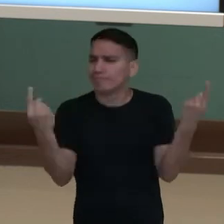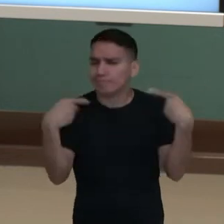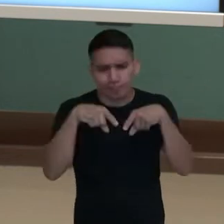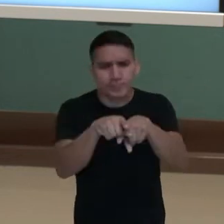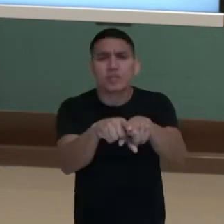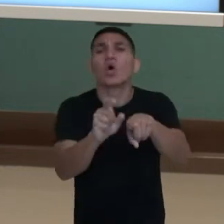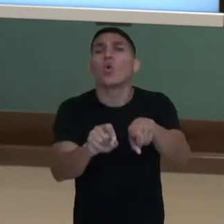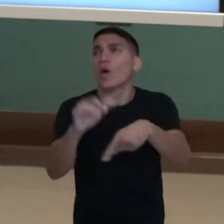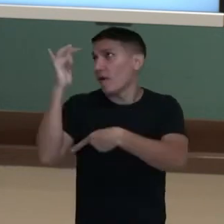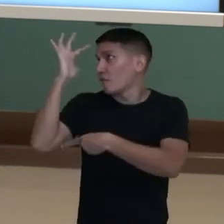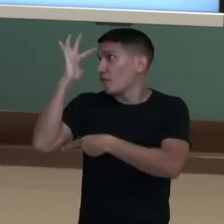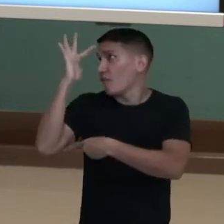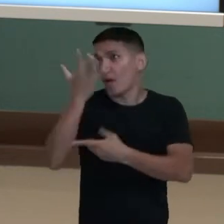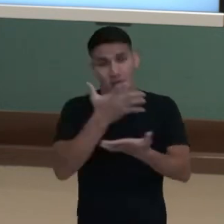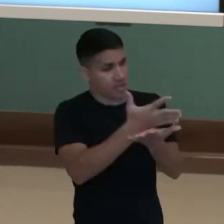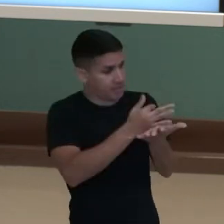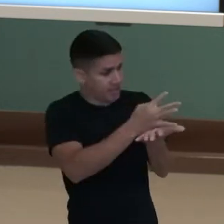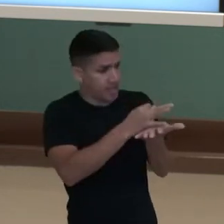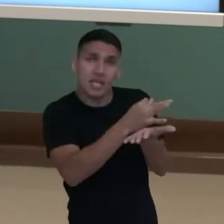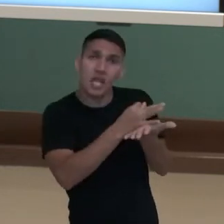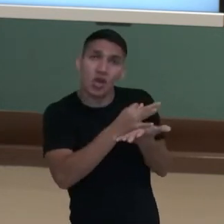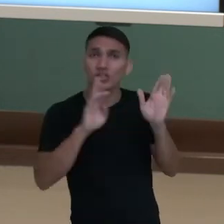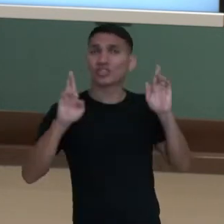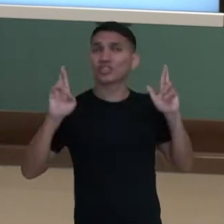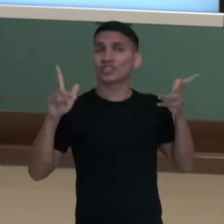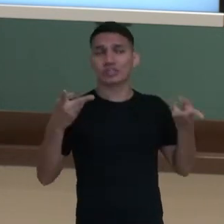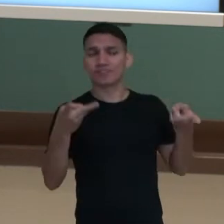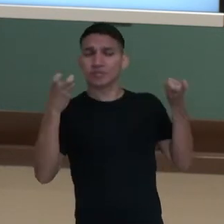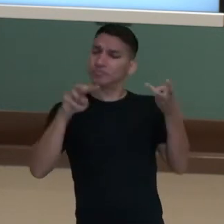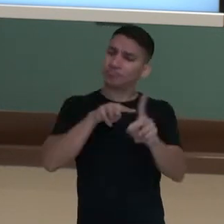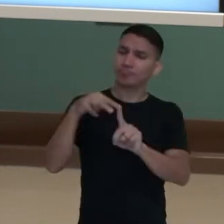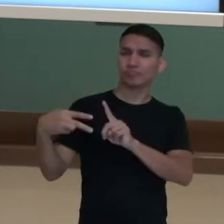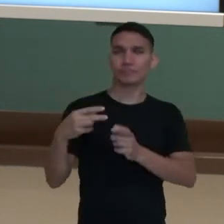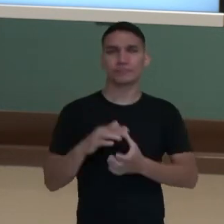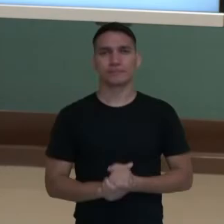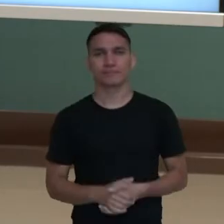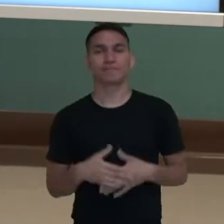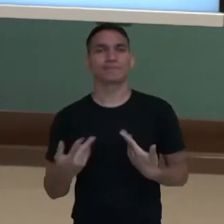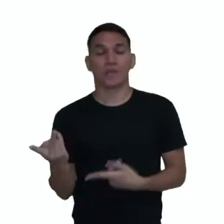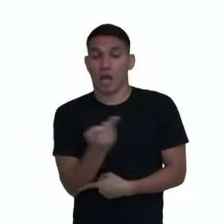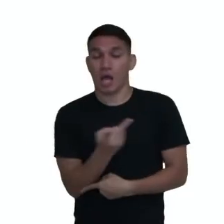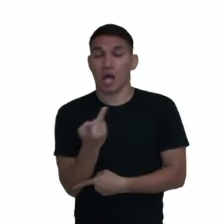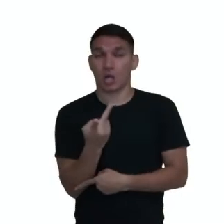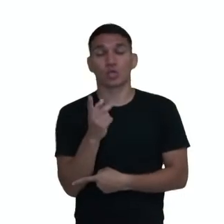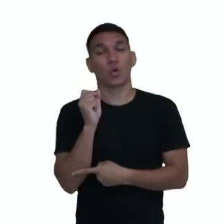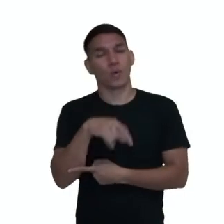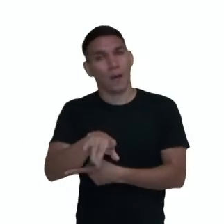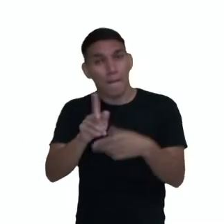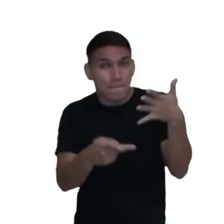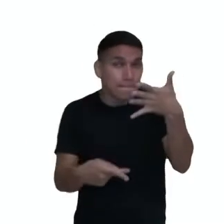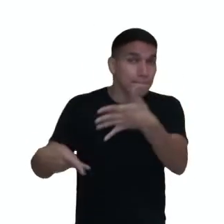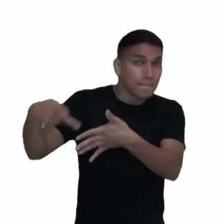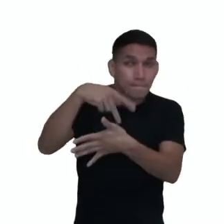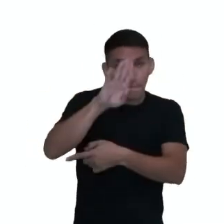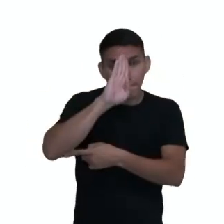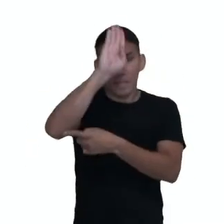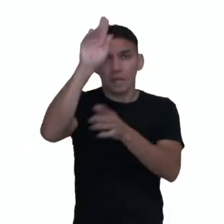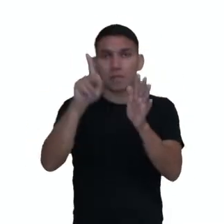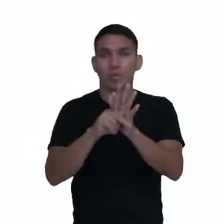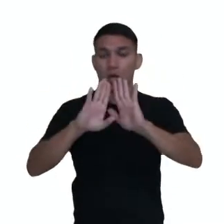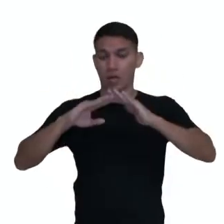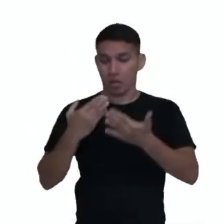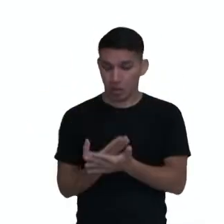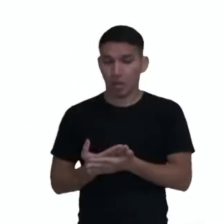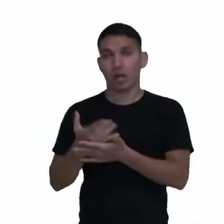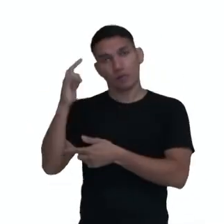a filosofia e a teologia de forma diferente. As duas principais escolas da filosofia